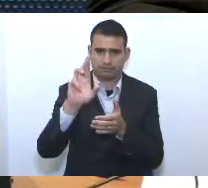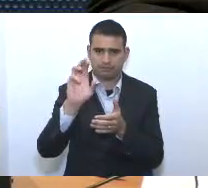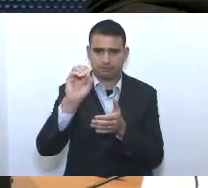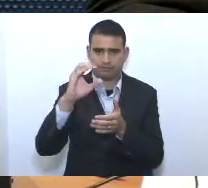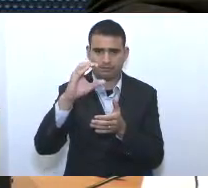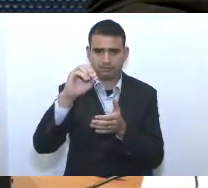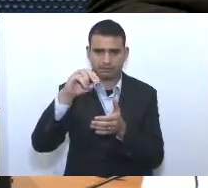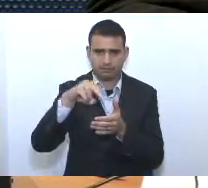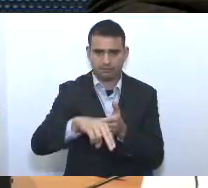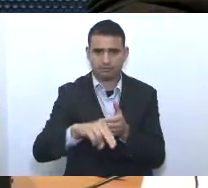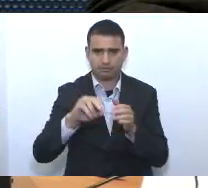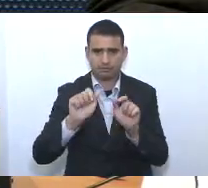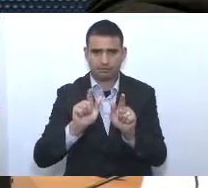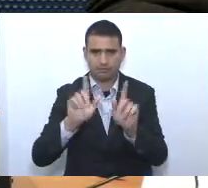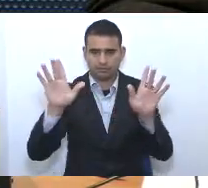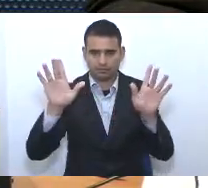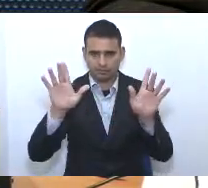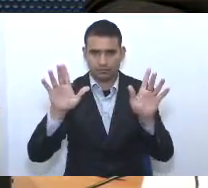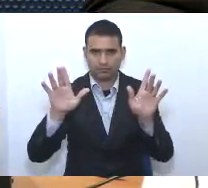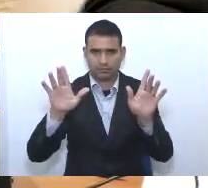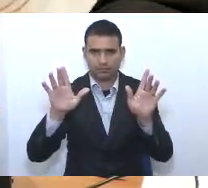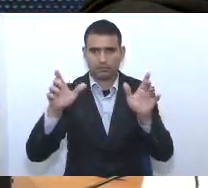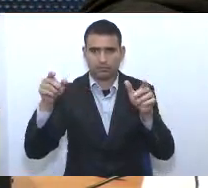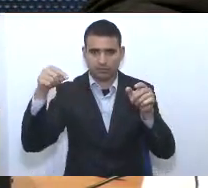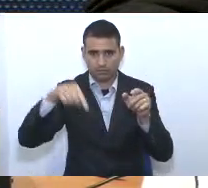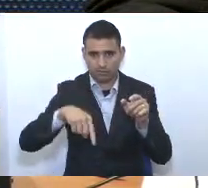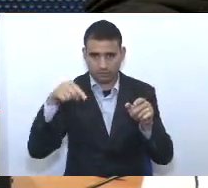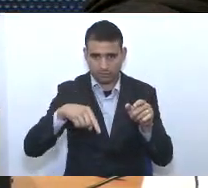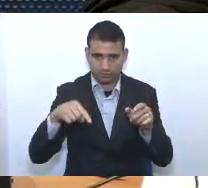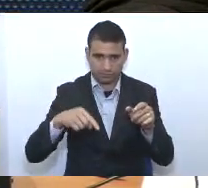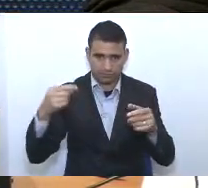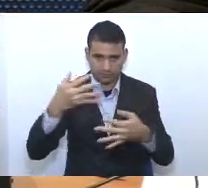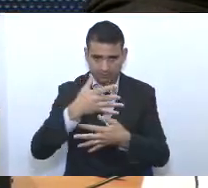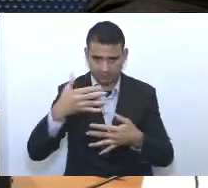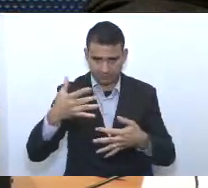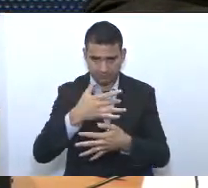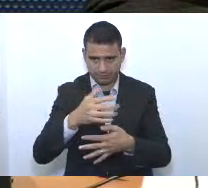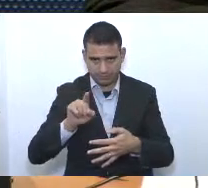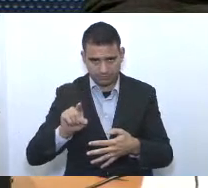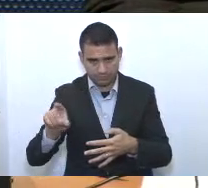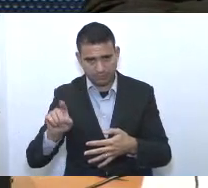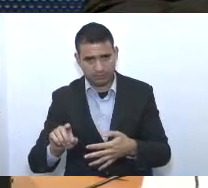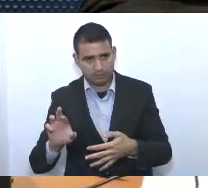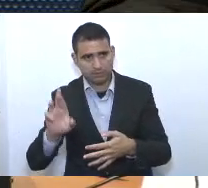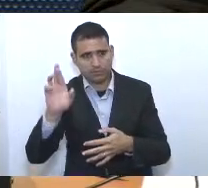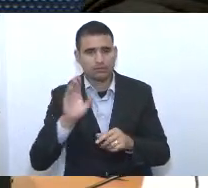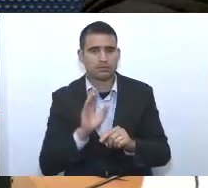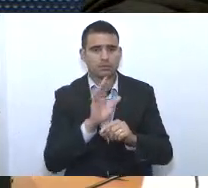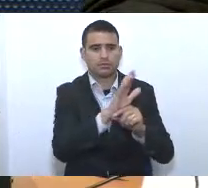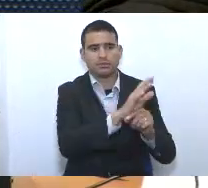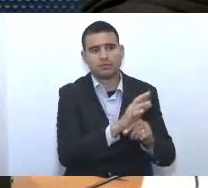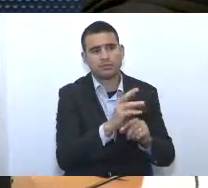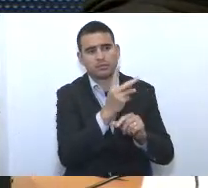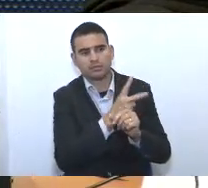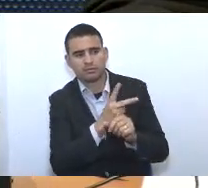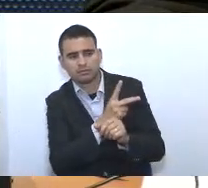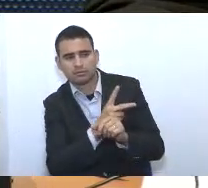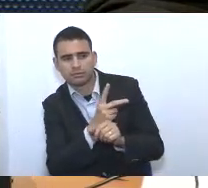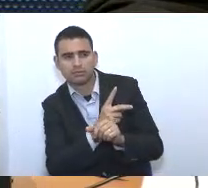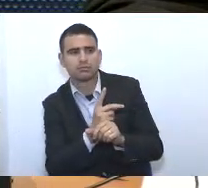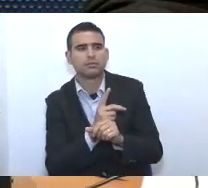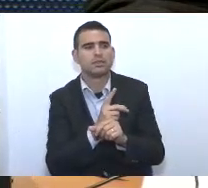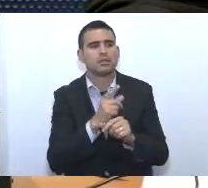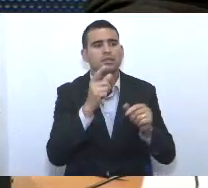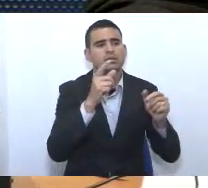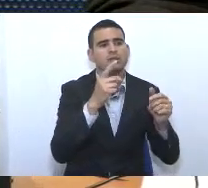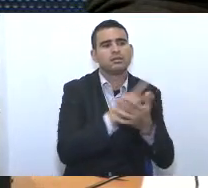Jorge Wilson, que efetua a coordenação do atendimento dos consumidores, da fiscalização, pesquisas